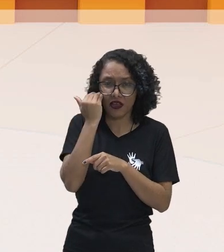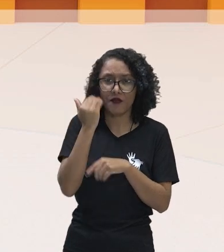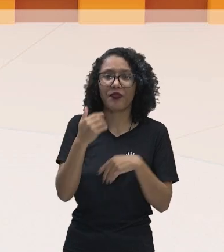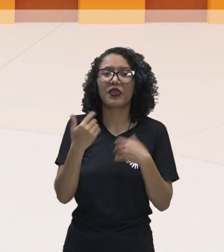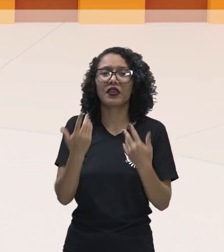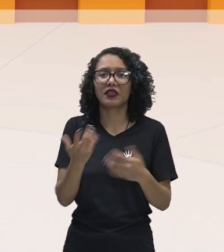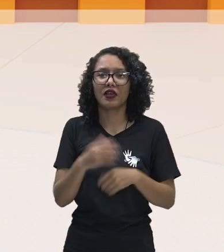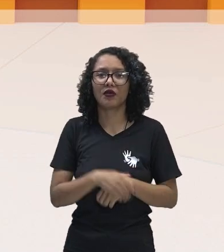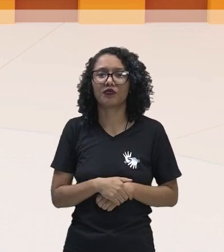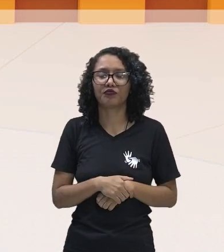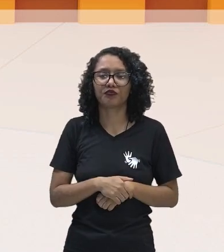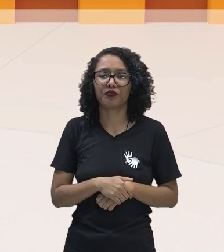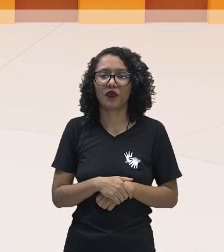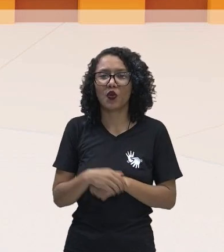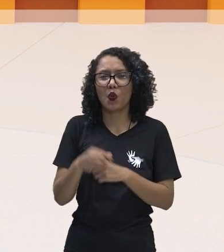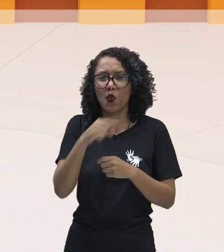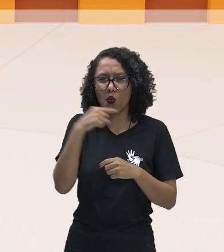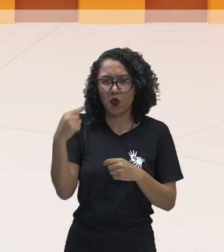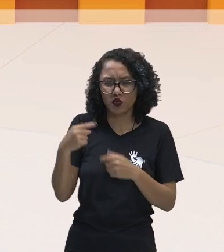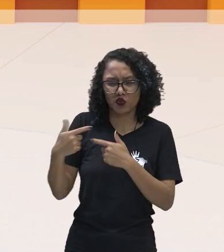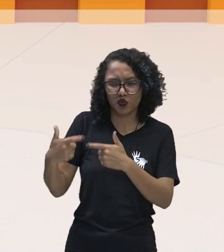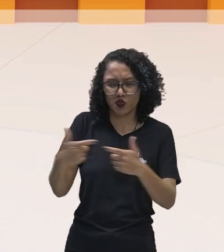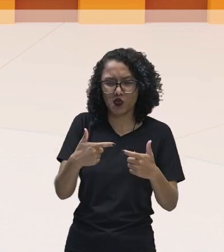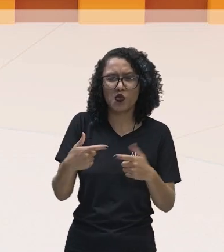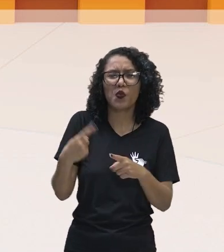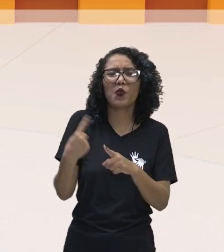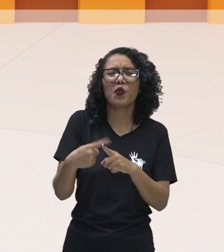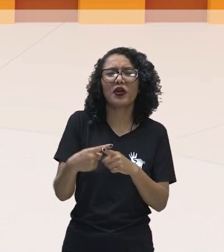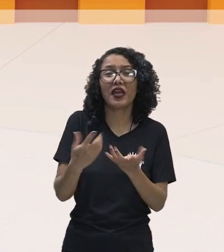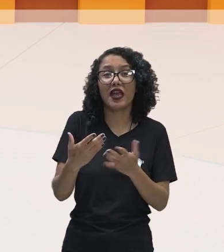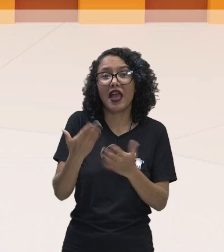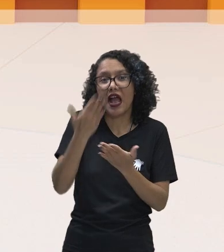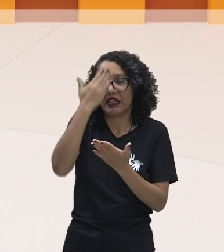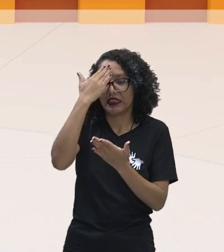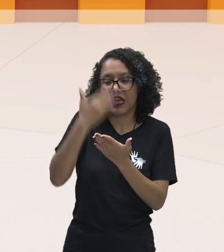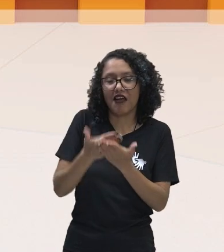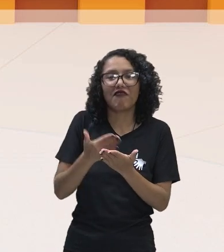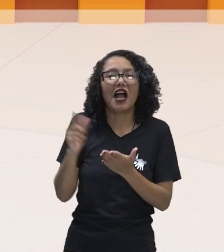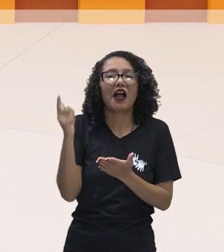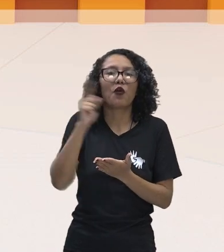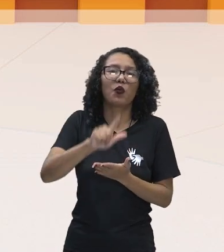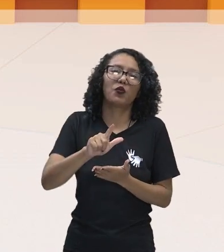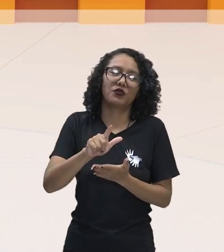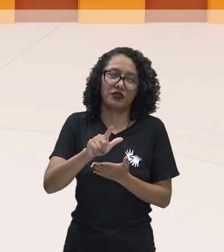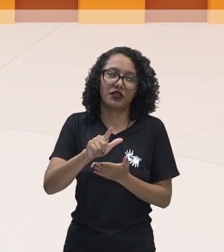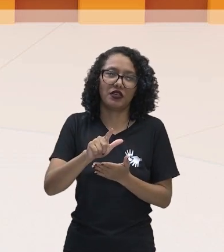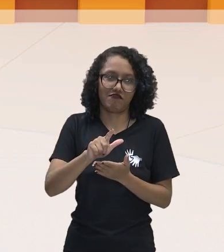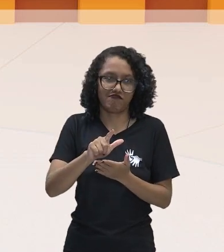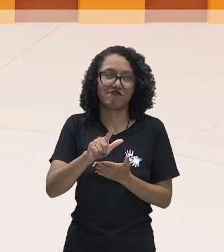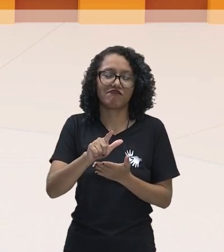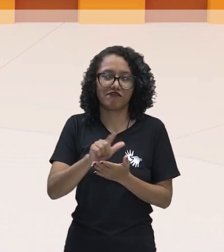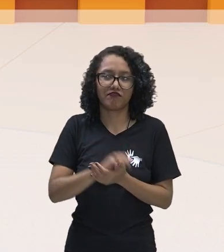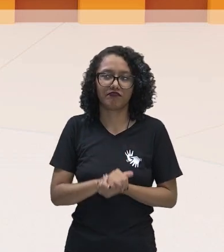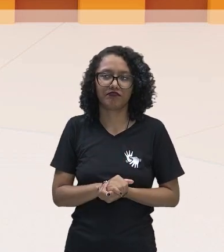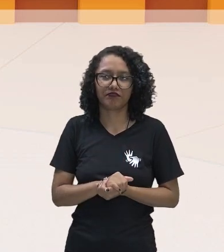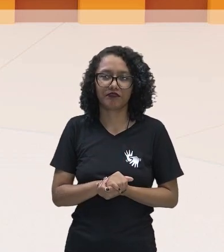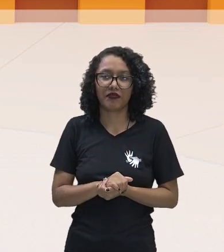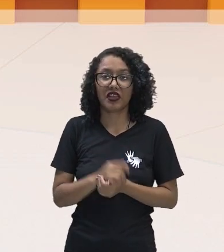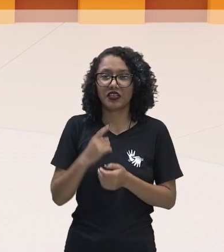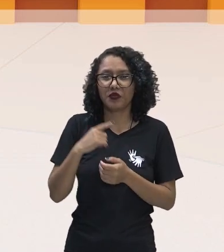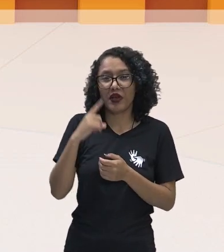guerra acreditando numa vitória certeira, porque para os russos, imbuídos daquela